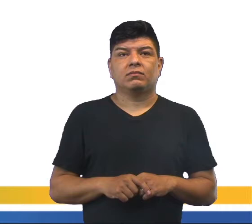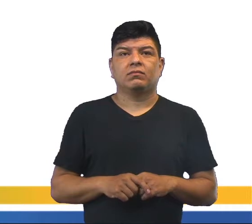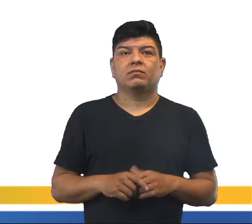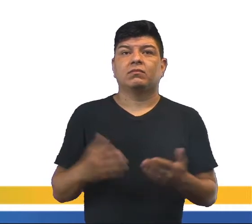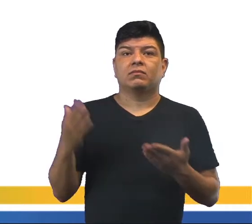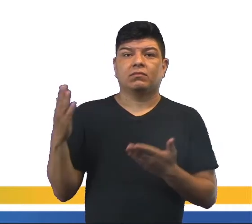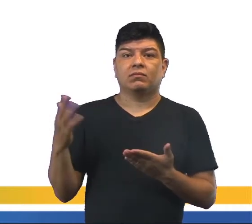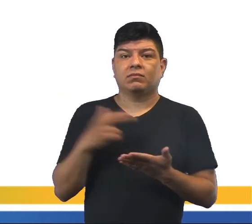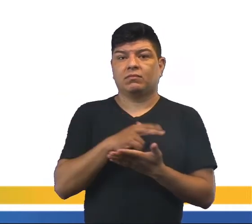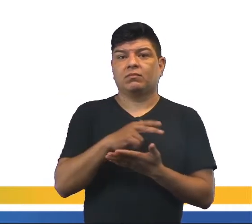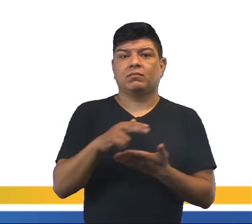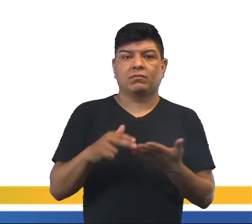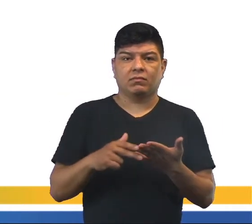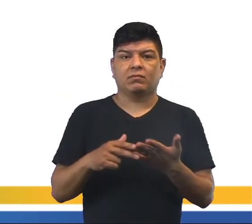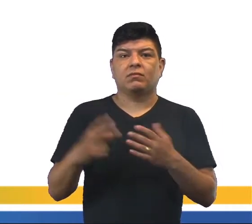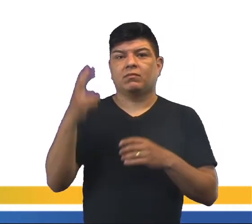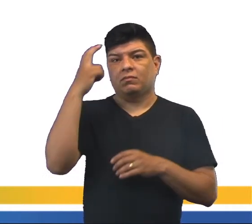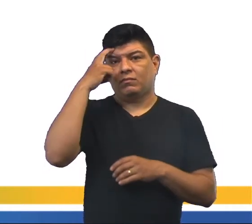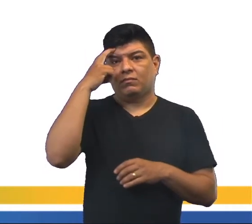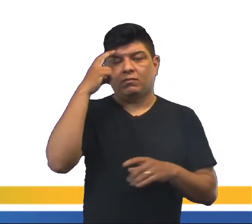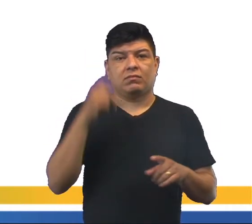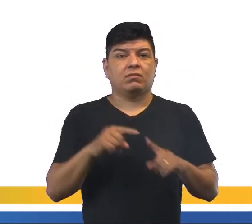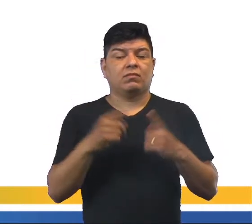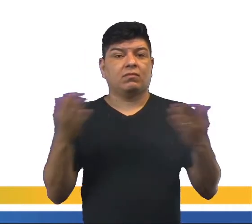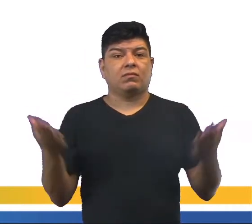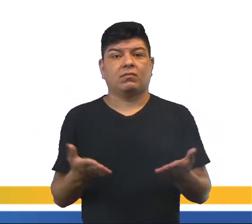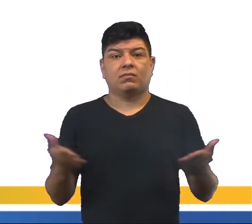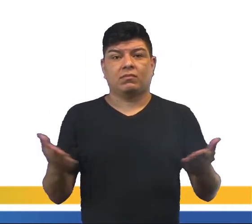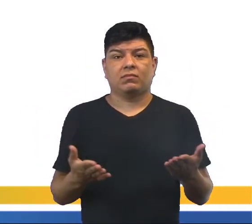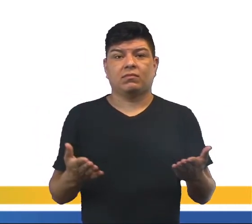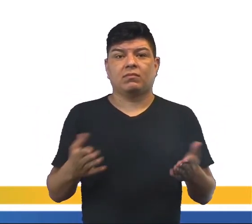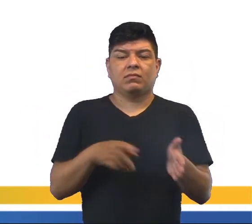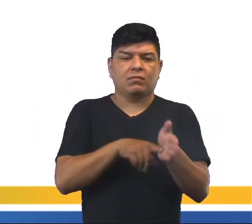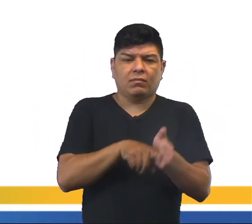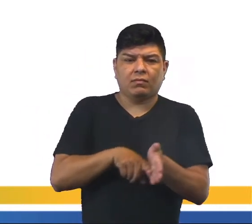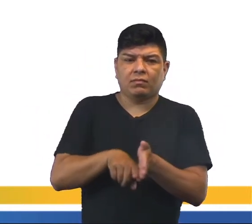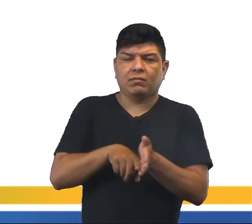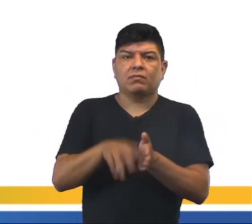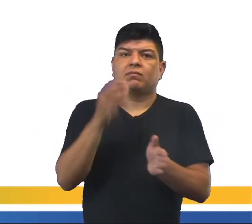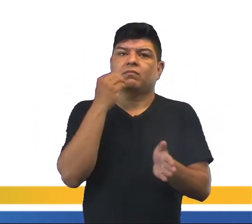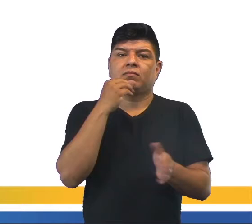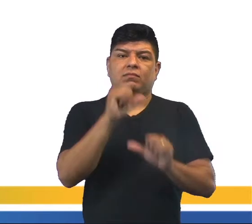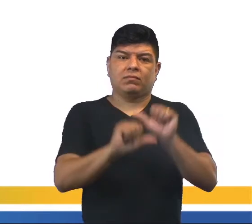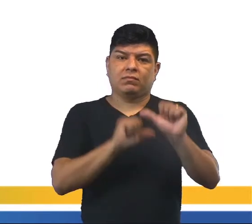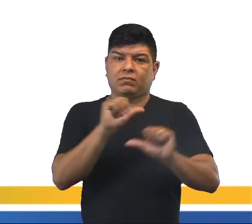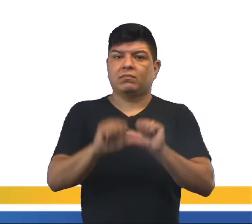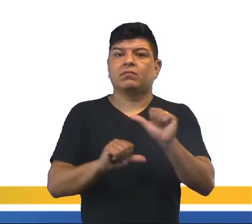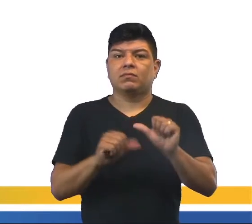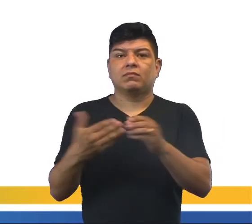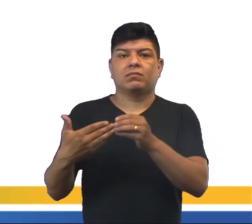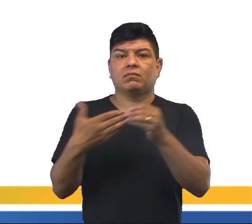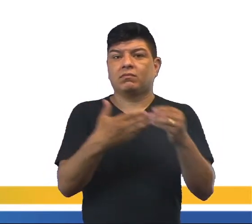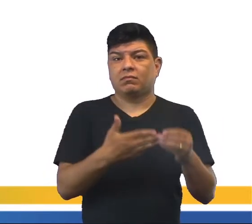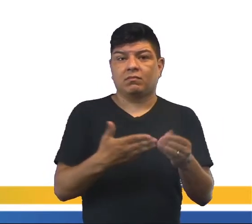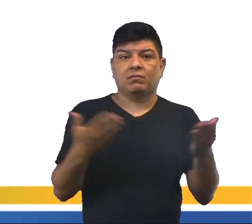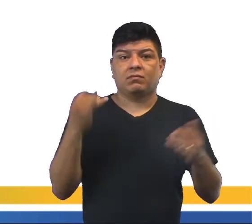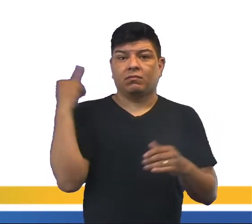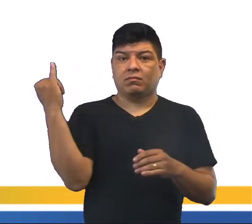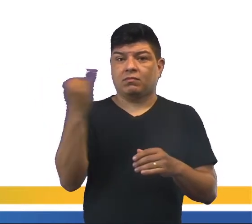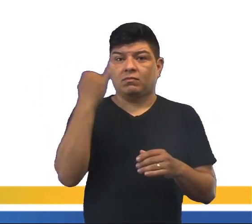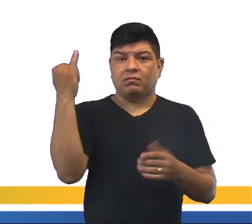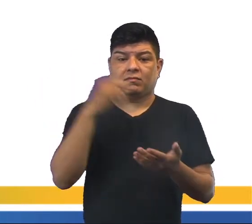Etnocentrismo e diversidade cultural. No entanto, hoje em dia, muitos pesquisadores tentam reverter essa situação e trazer à tona a importância